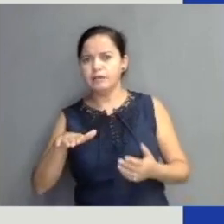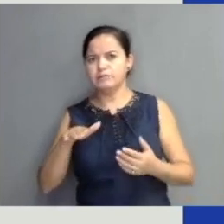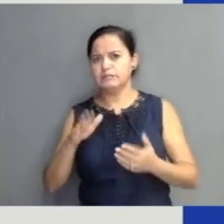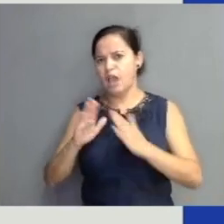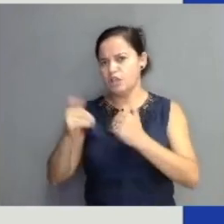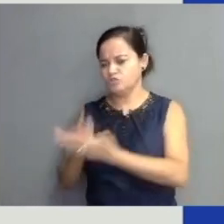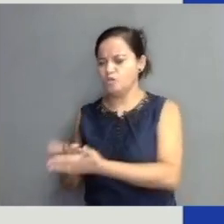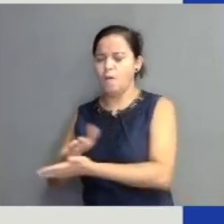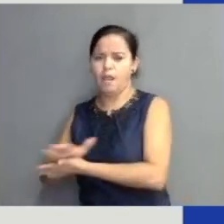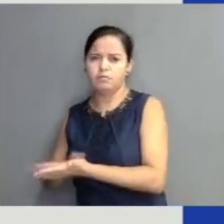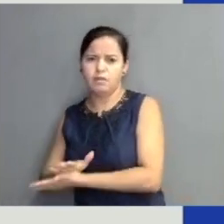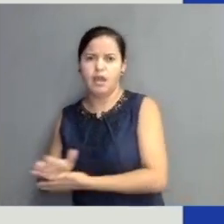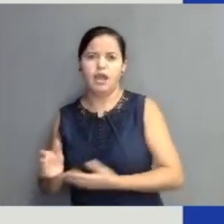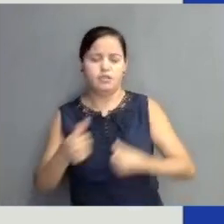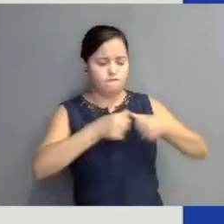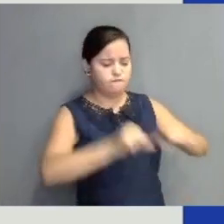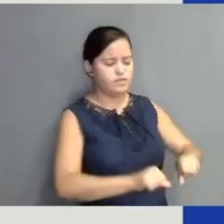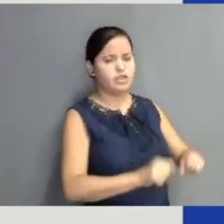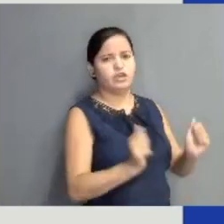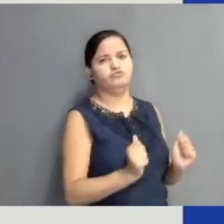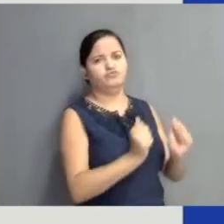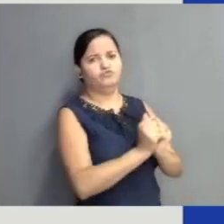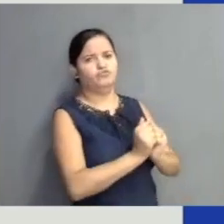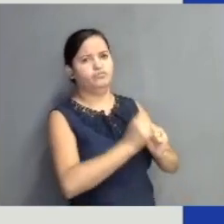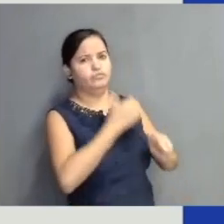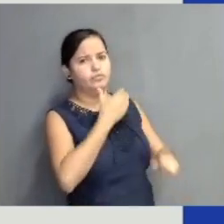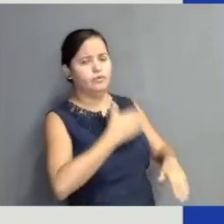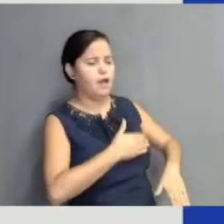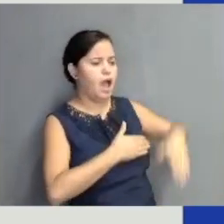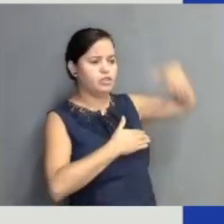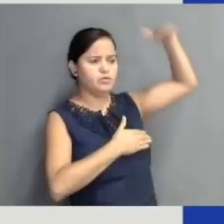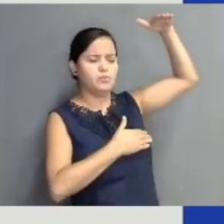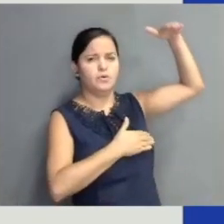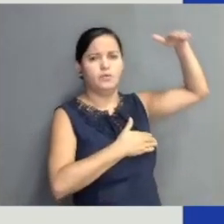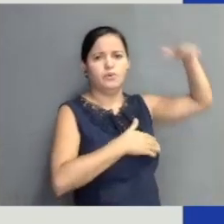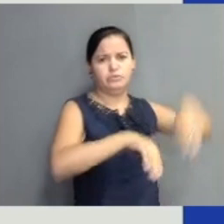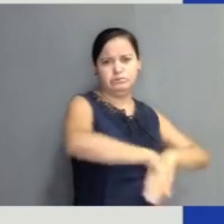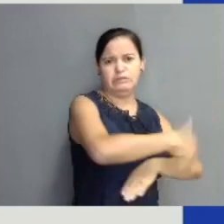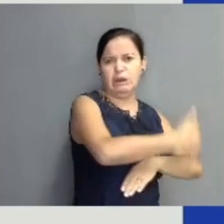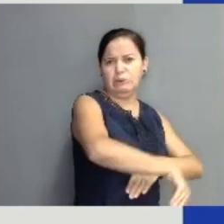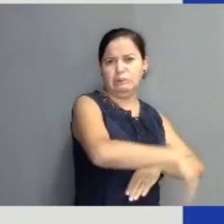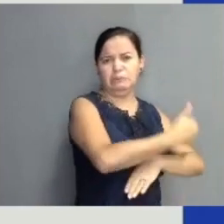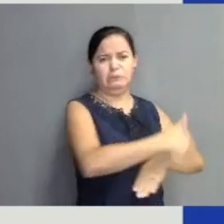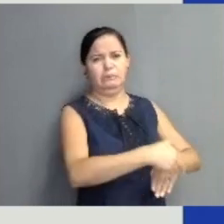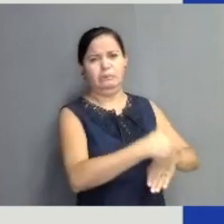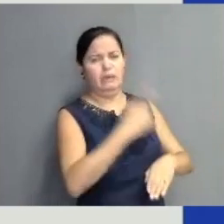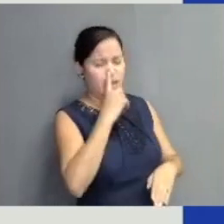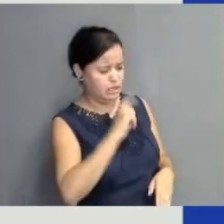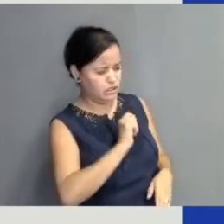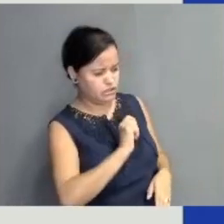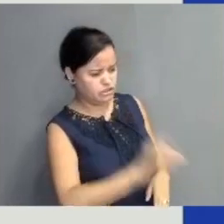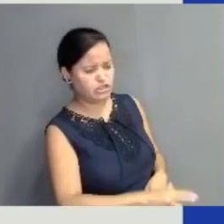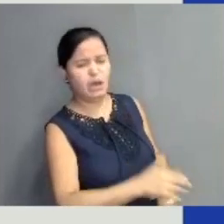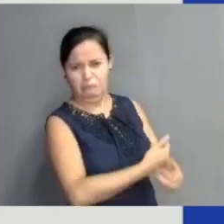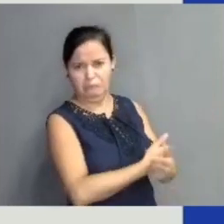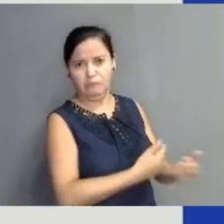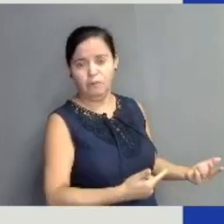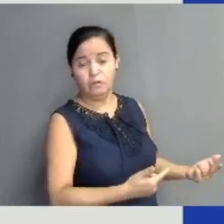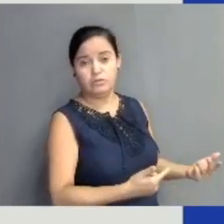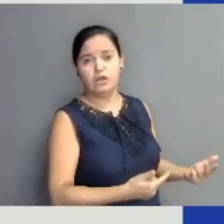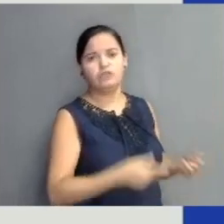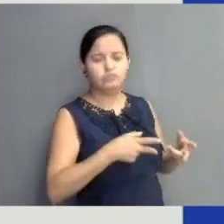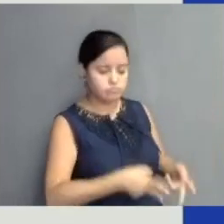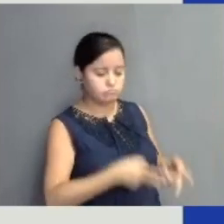carvoarias, em lares de estranhos, em lixões e nas ruas. Então, ó, a gente consegue aqui observar. A